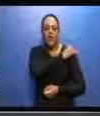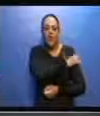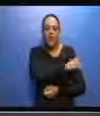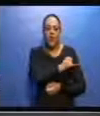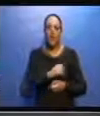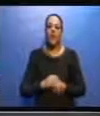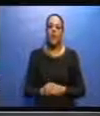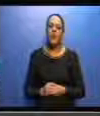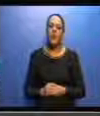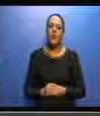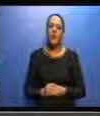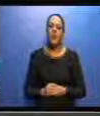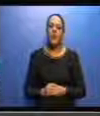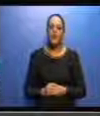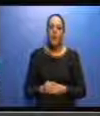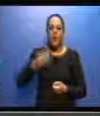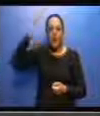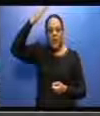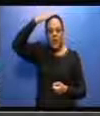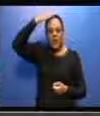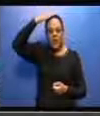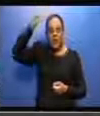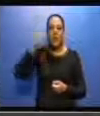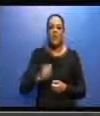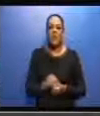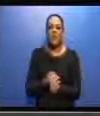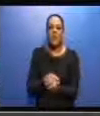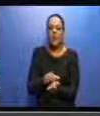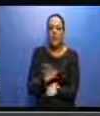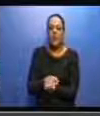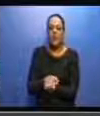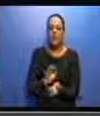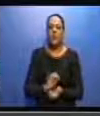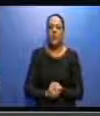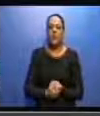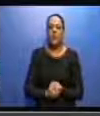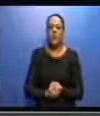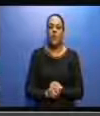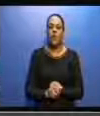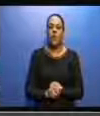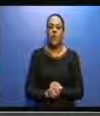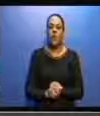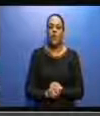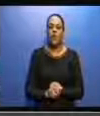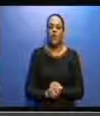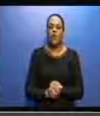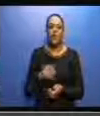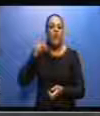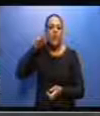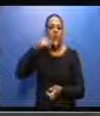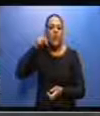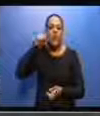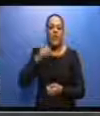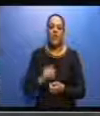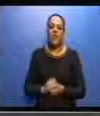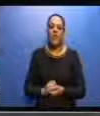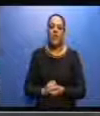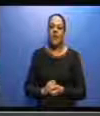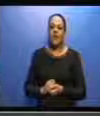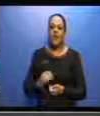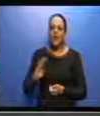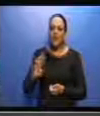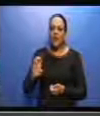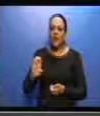curitiba salvador recife fortaleza e belém essas eram as regiões metropolitanas aí